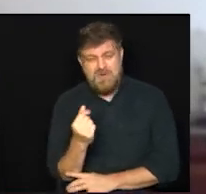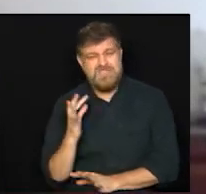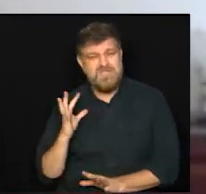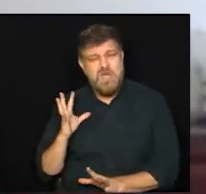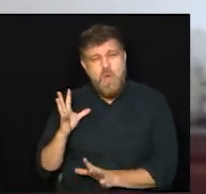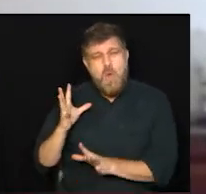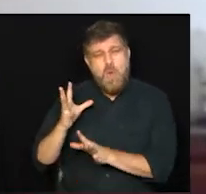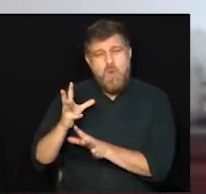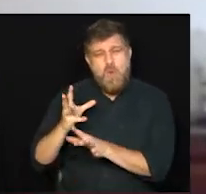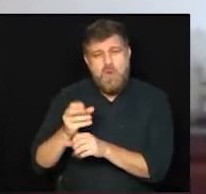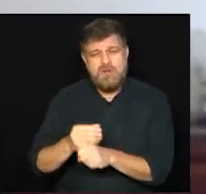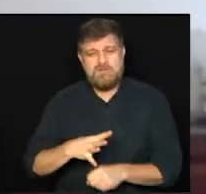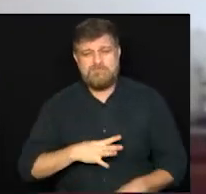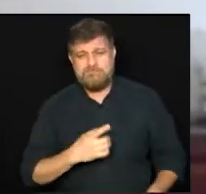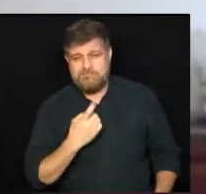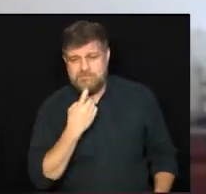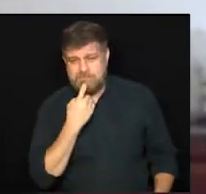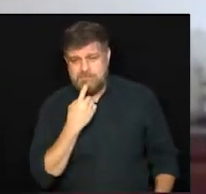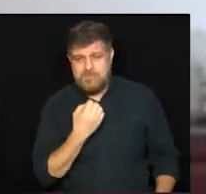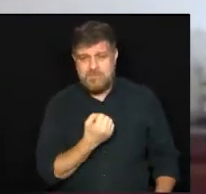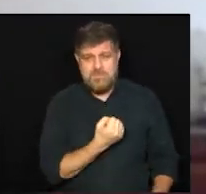da cidade, que é um número